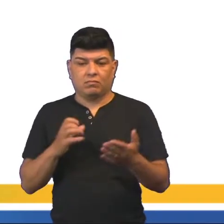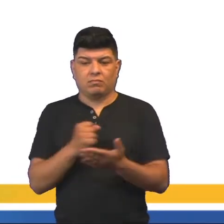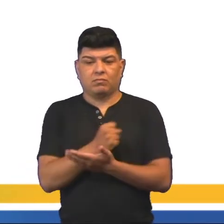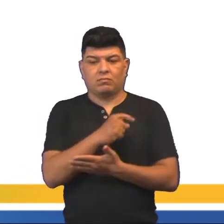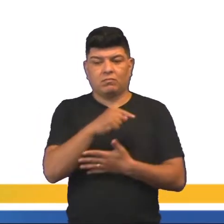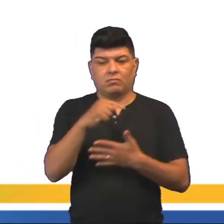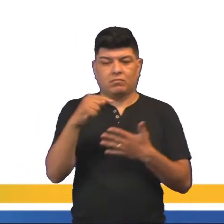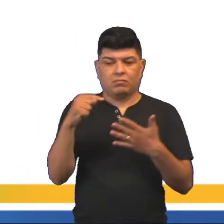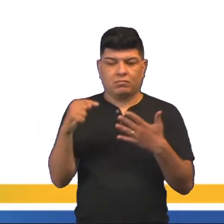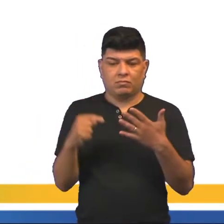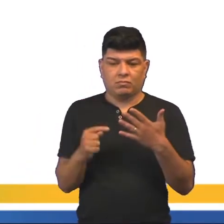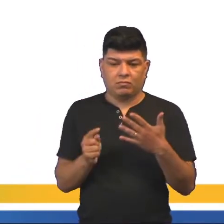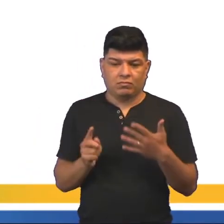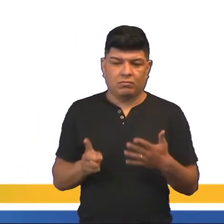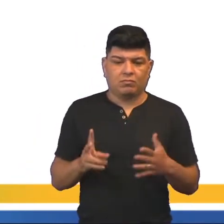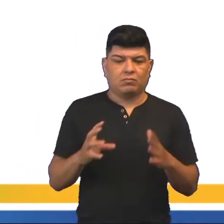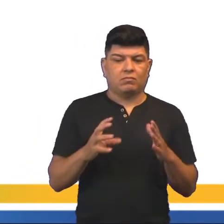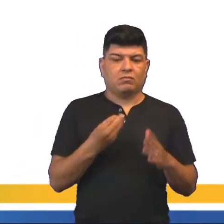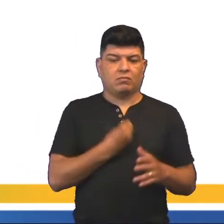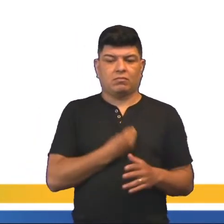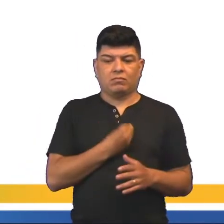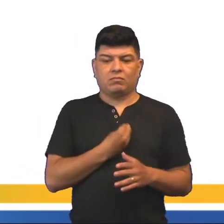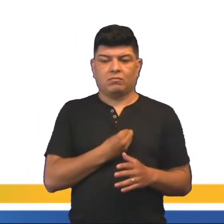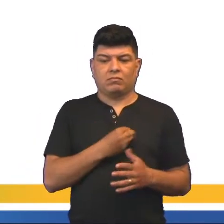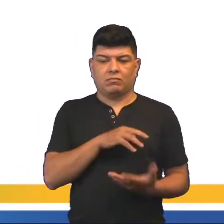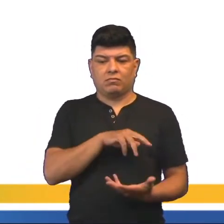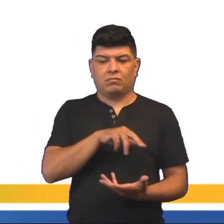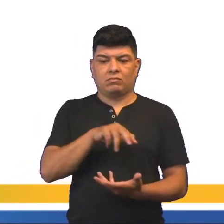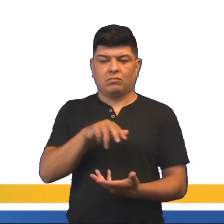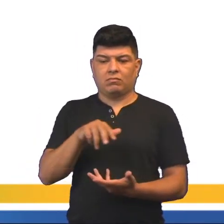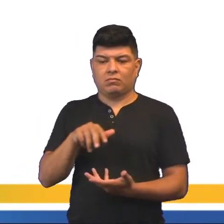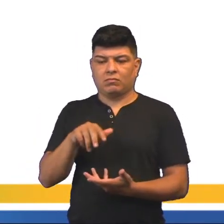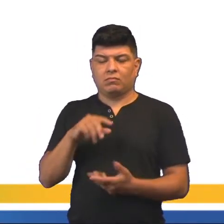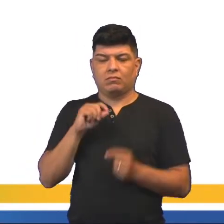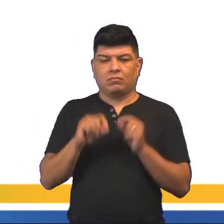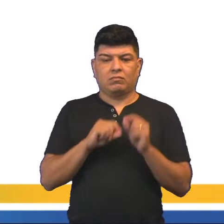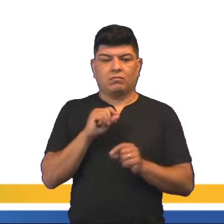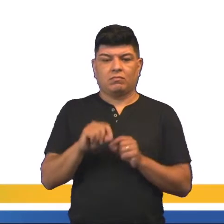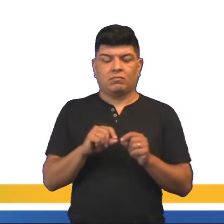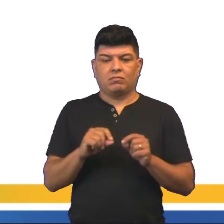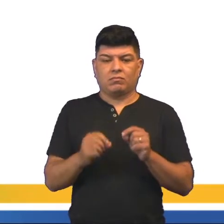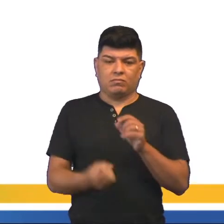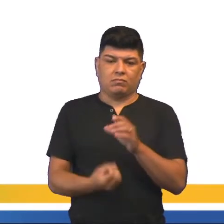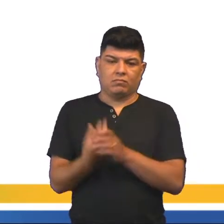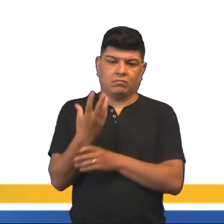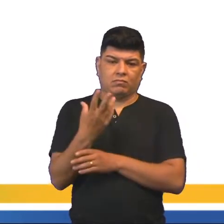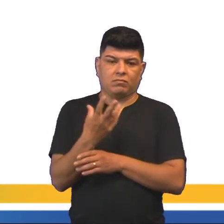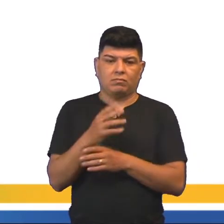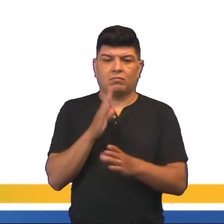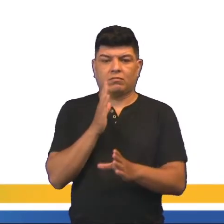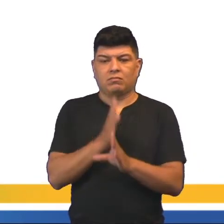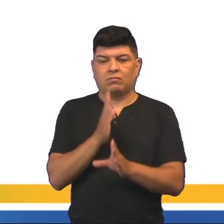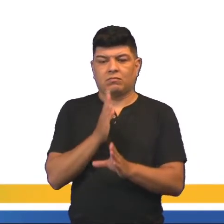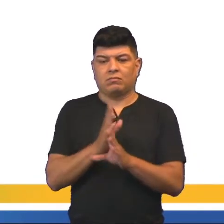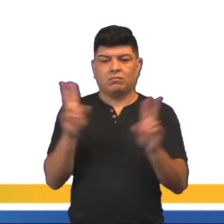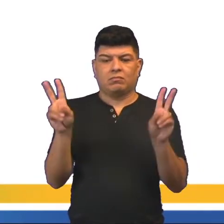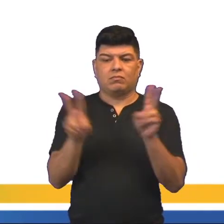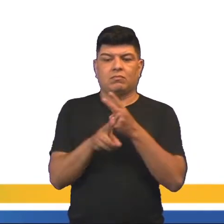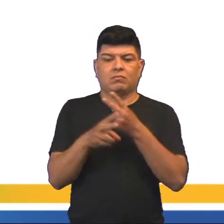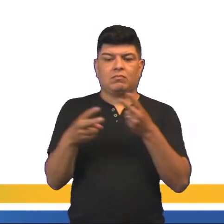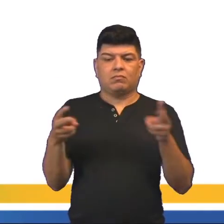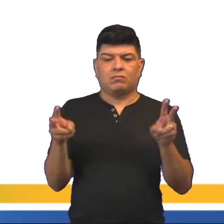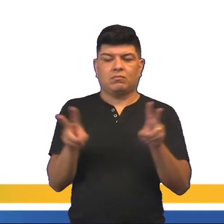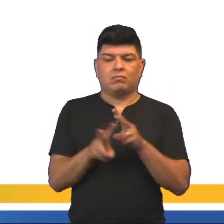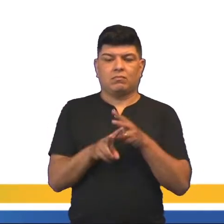de elementos que vão continuar presentes no planeta. Nesse caso, a gente está falando da produção de energia através da força dos